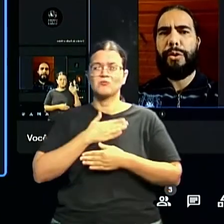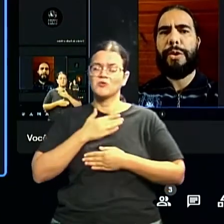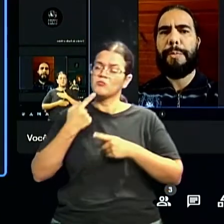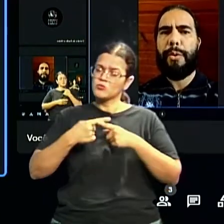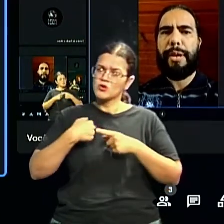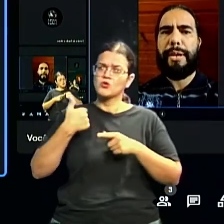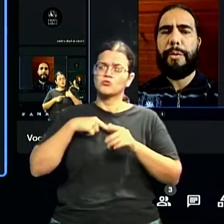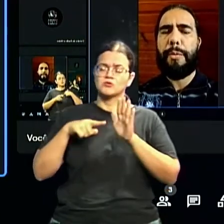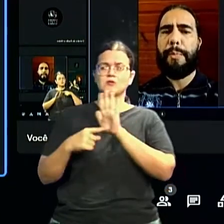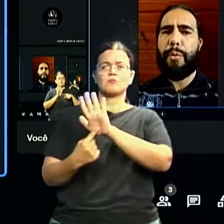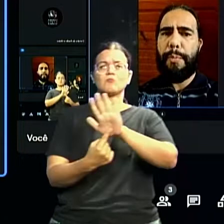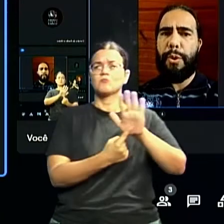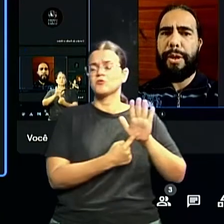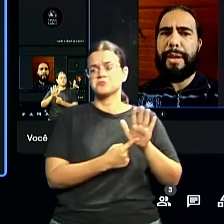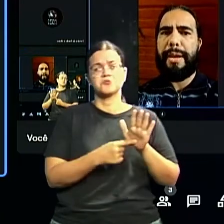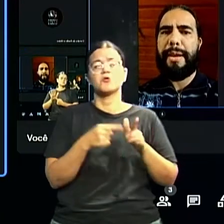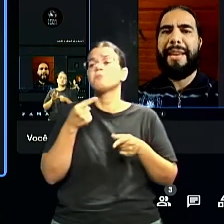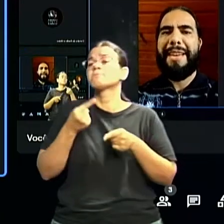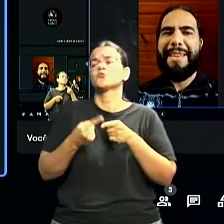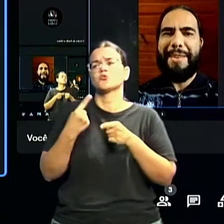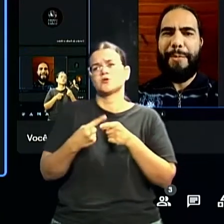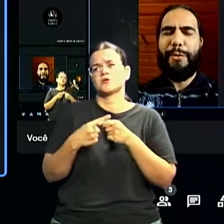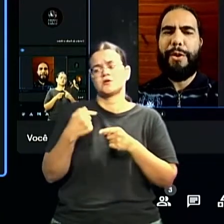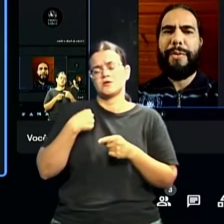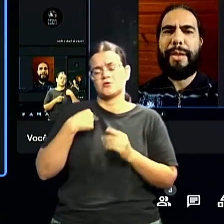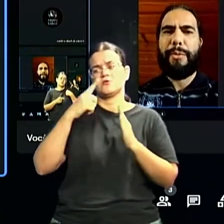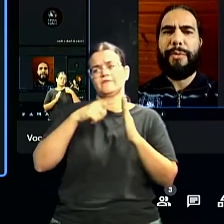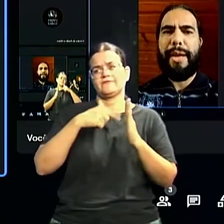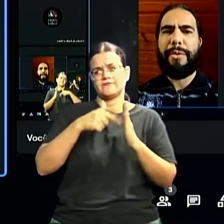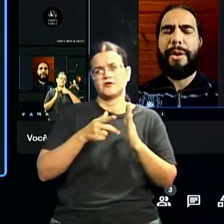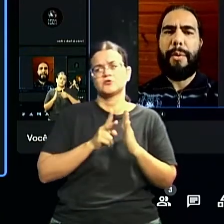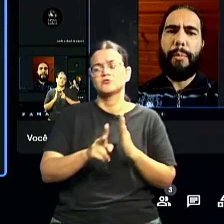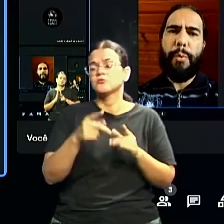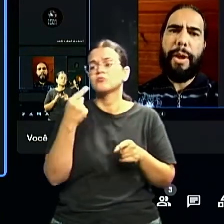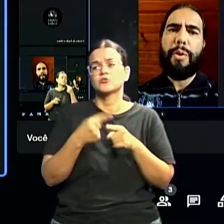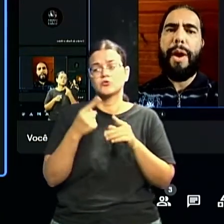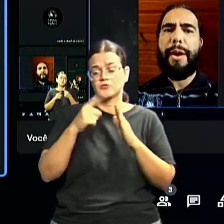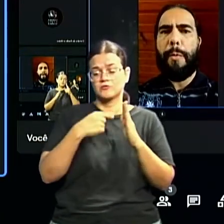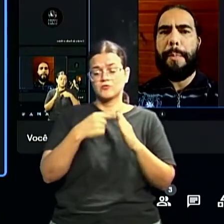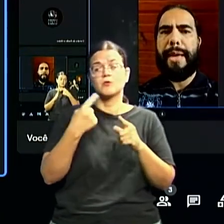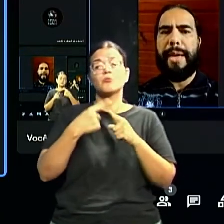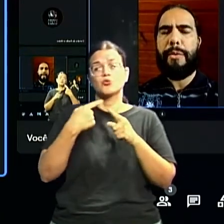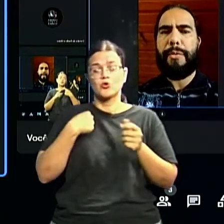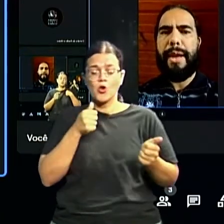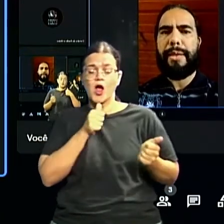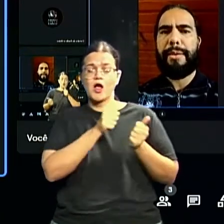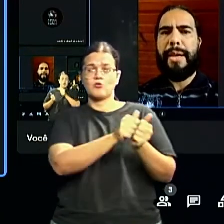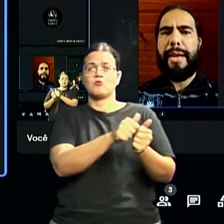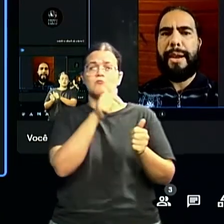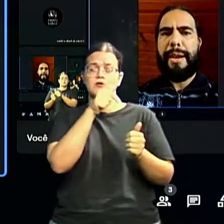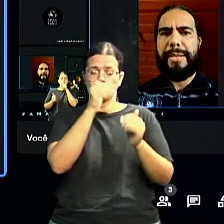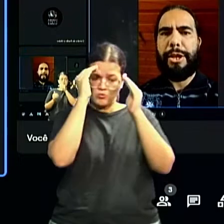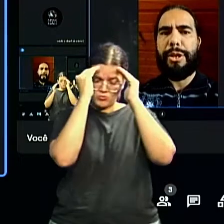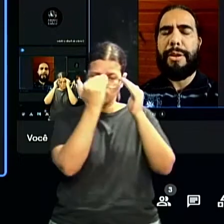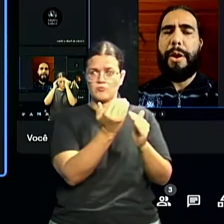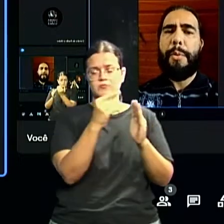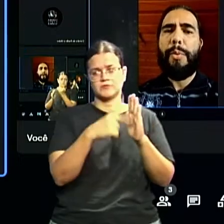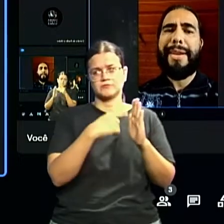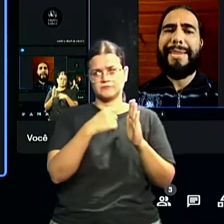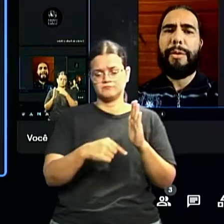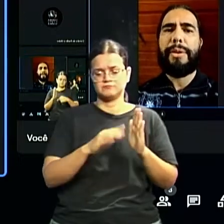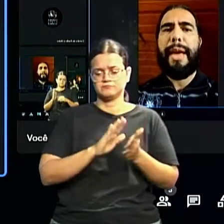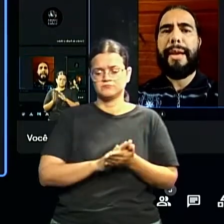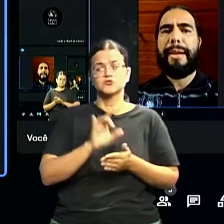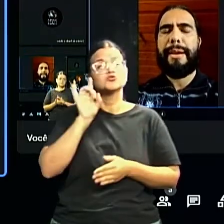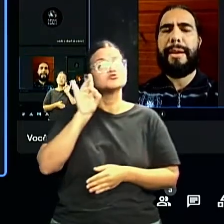do momento que eu estou expondo aqui o porquê que foi feito o veto, porquê que eu acompanhei o veto. Cadê nesse o rapaz sentido, lá de